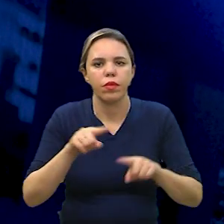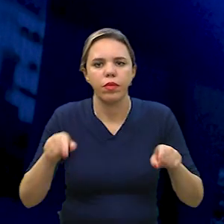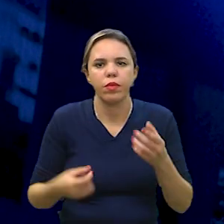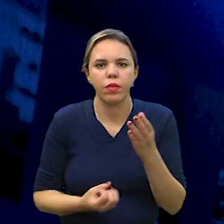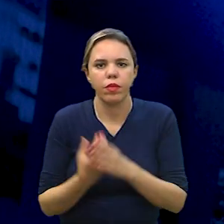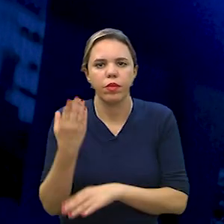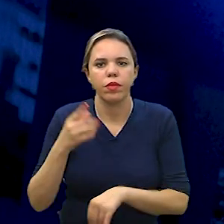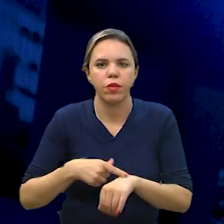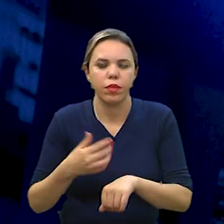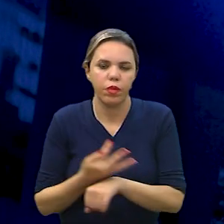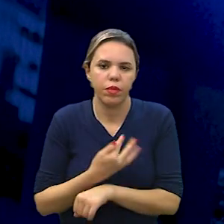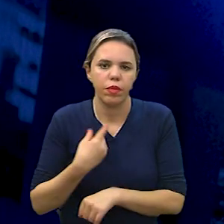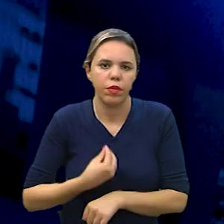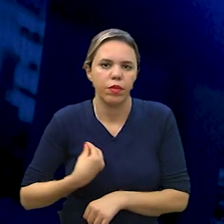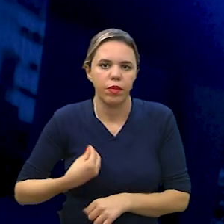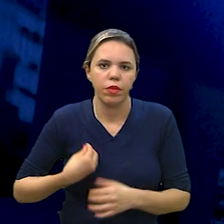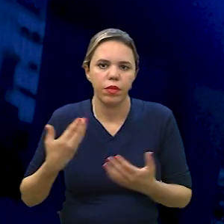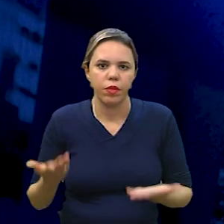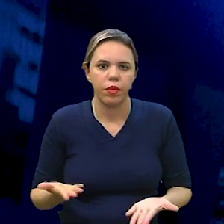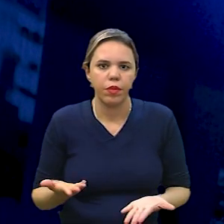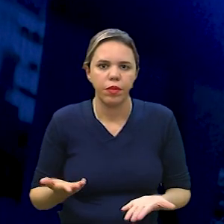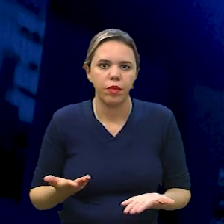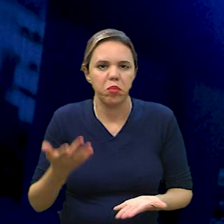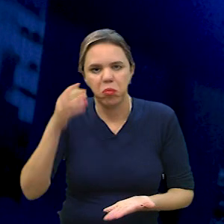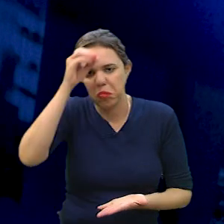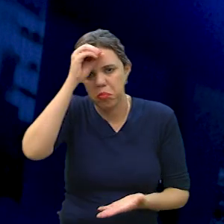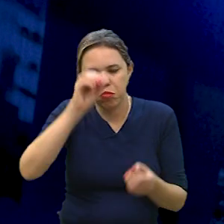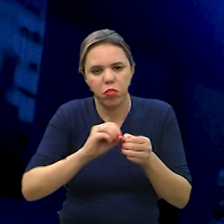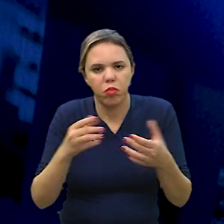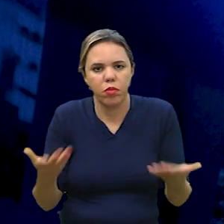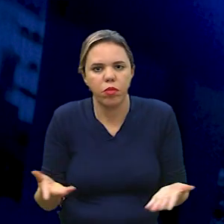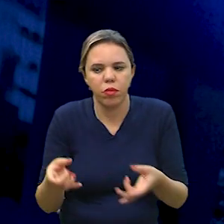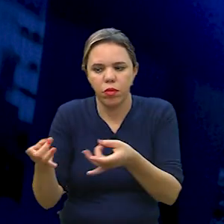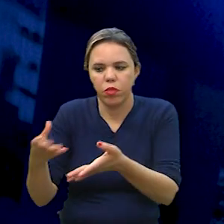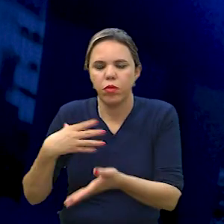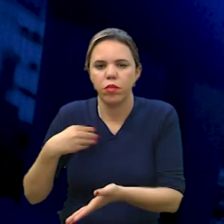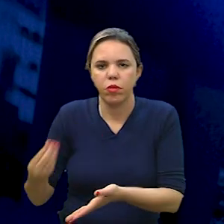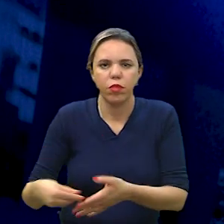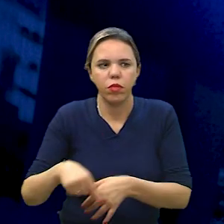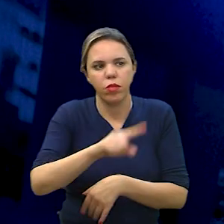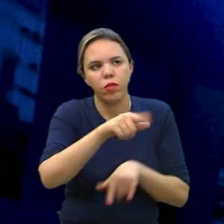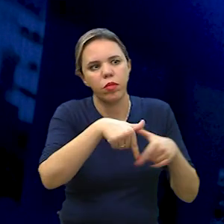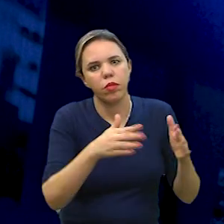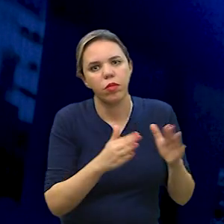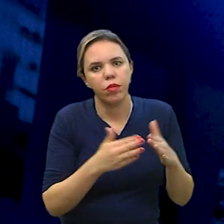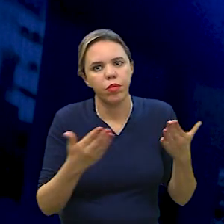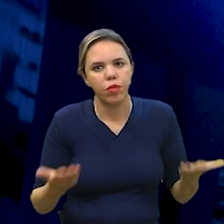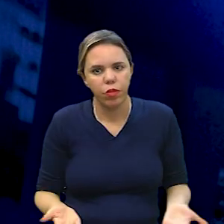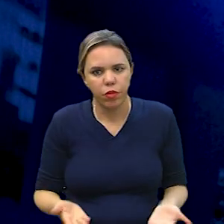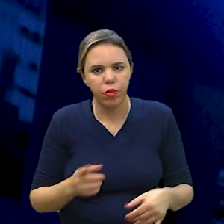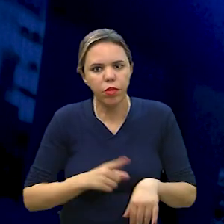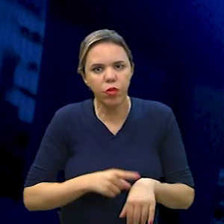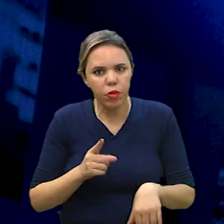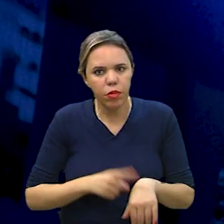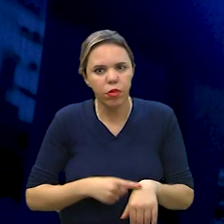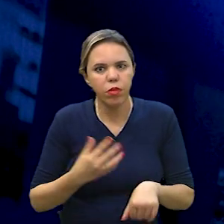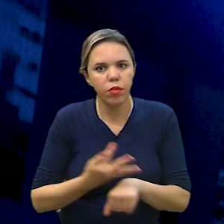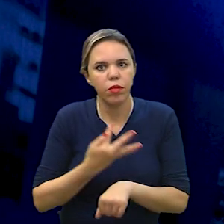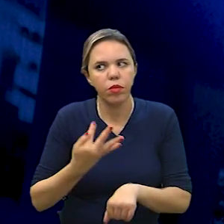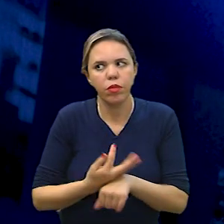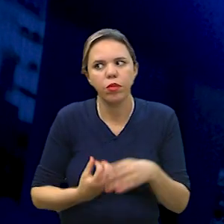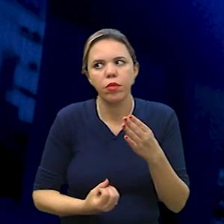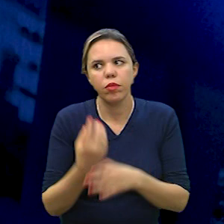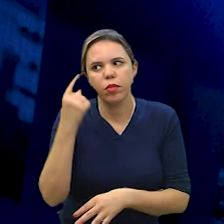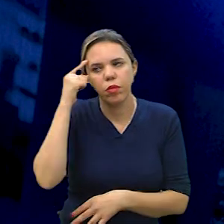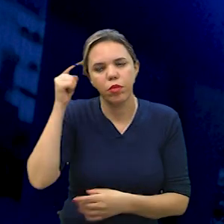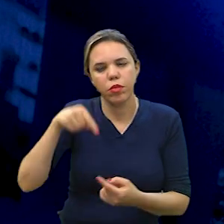salão nasceu de um momento de crise na minha vida, que foi não saber o que fazer, com quem deixar meus filhos, e fui trabalhar em casa. E no momento de crise